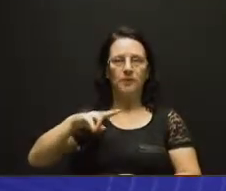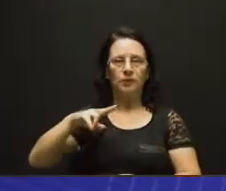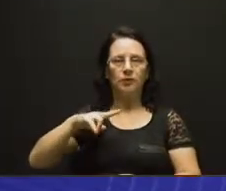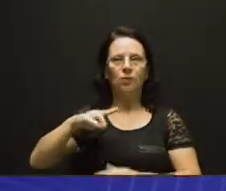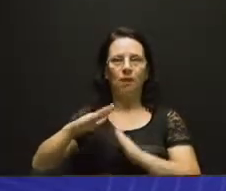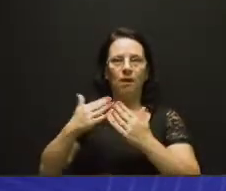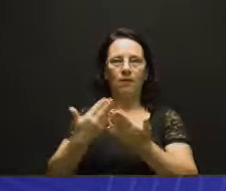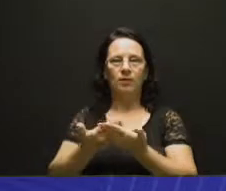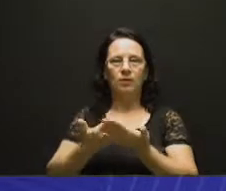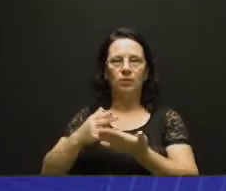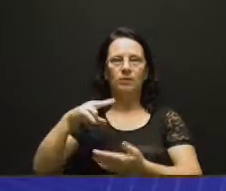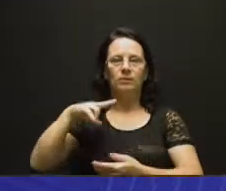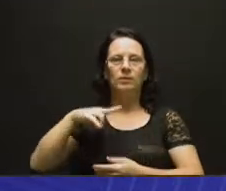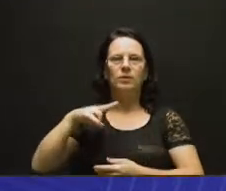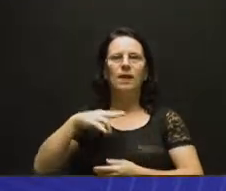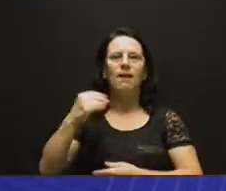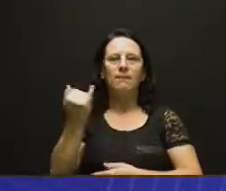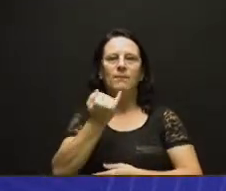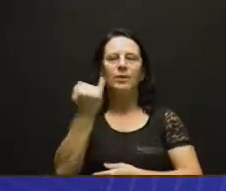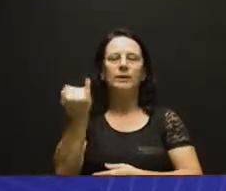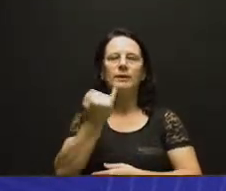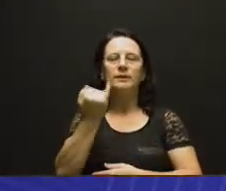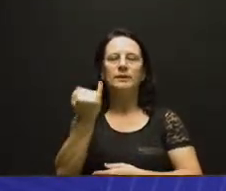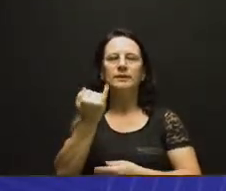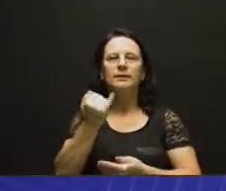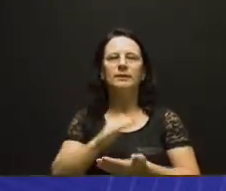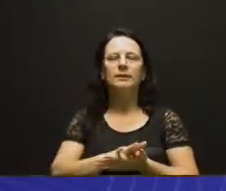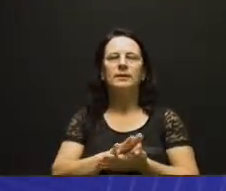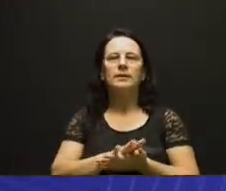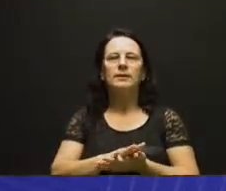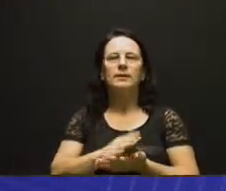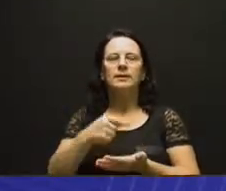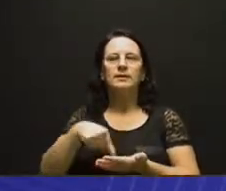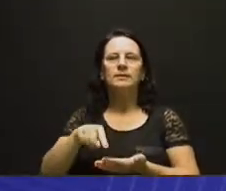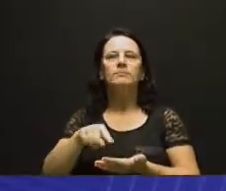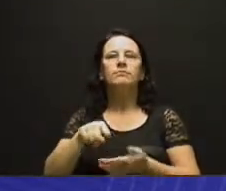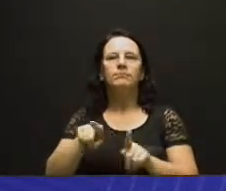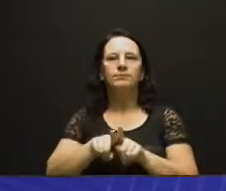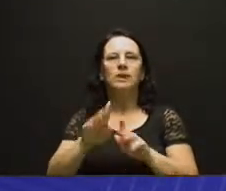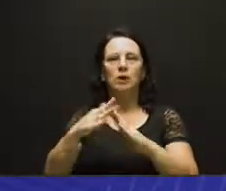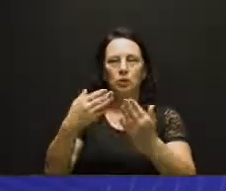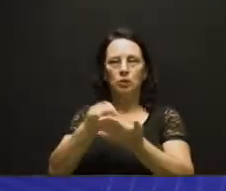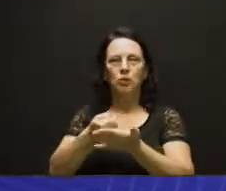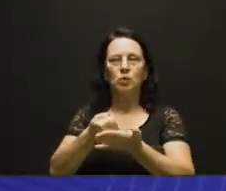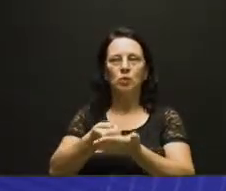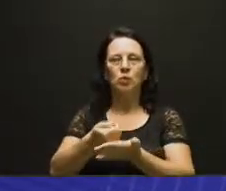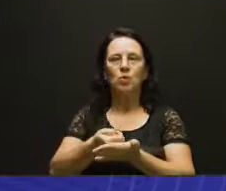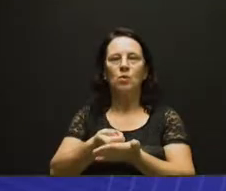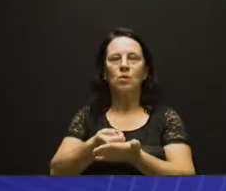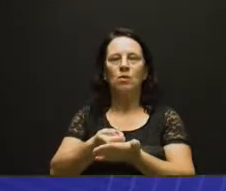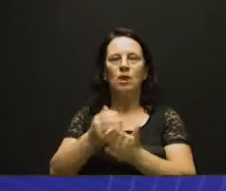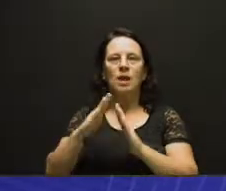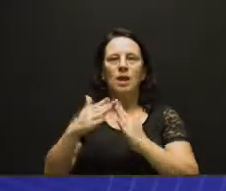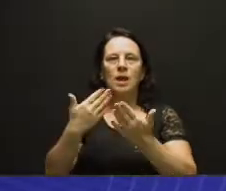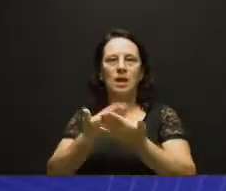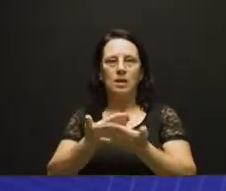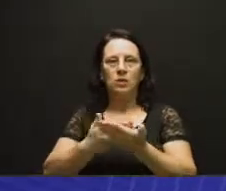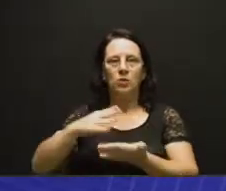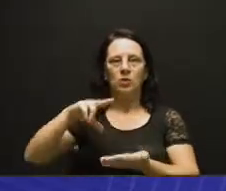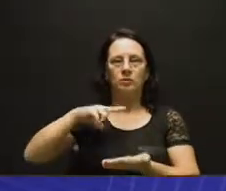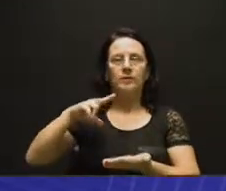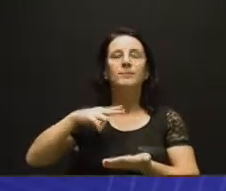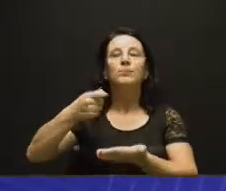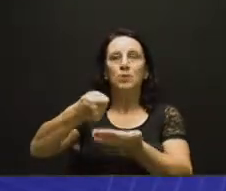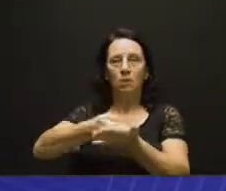é importante a gente saber que o a rede de ensino privado está sendo cobrado dos mesmos das mesmas obrigações do ensino público